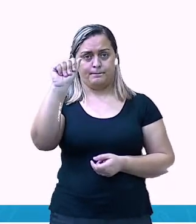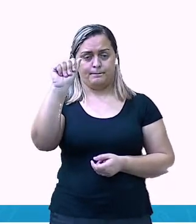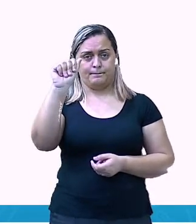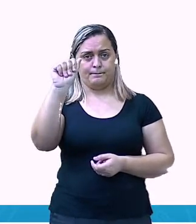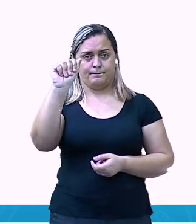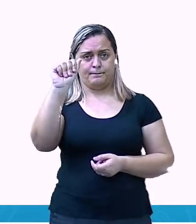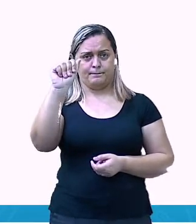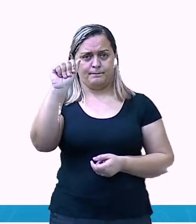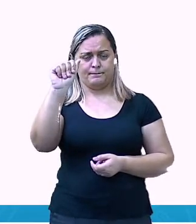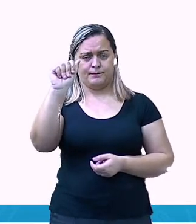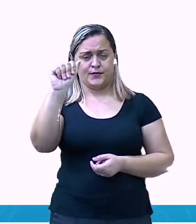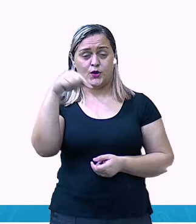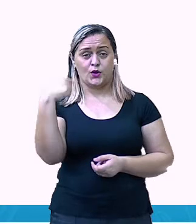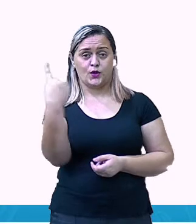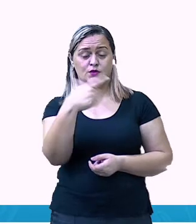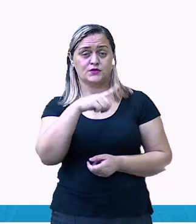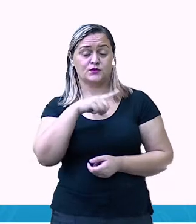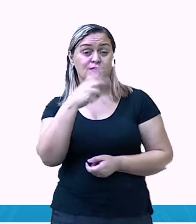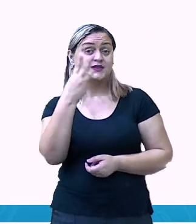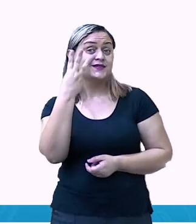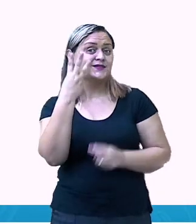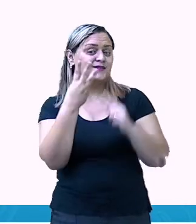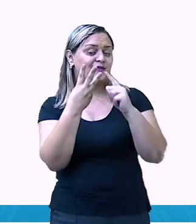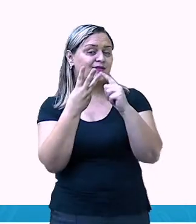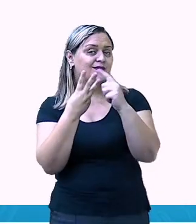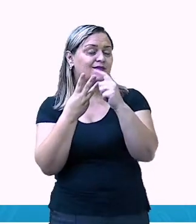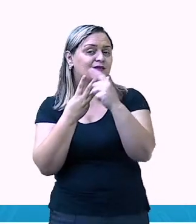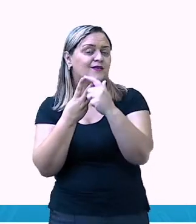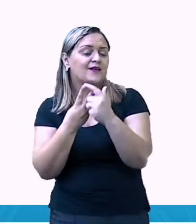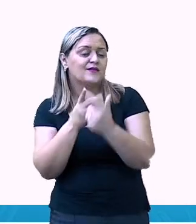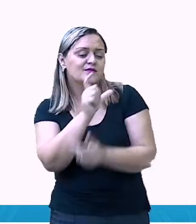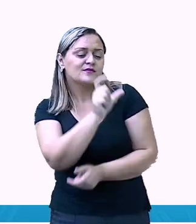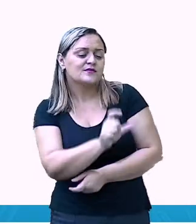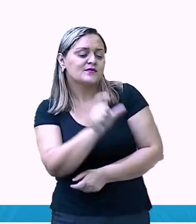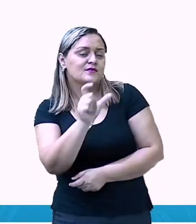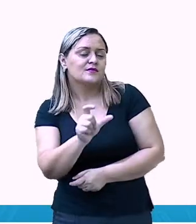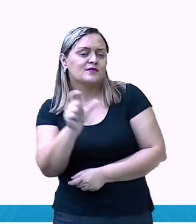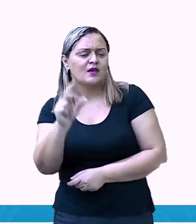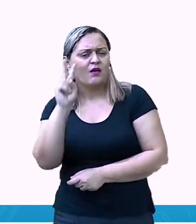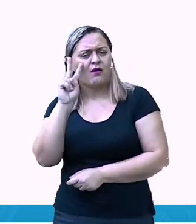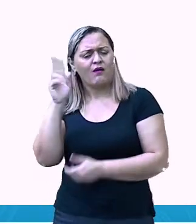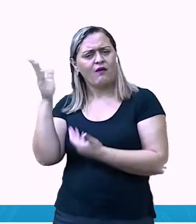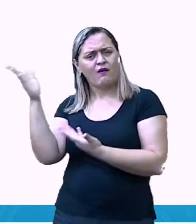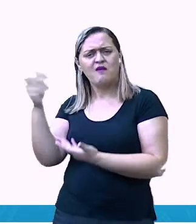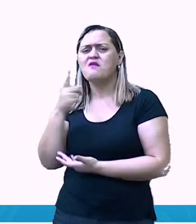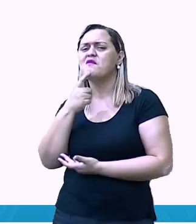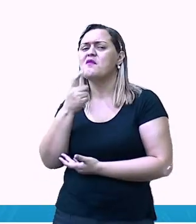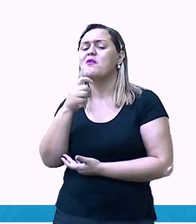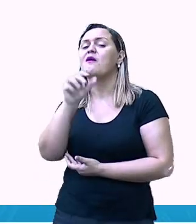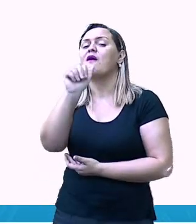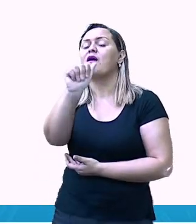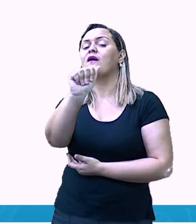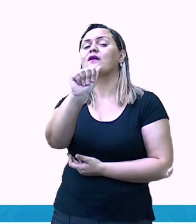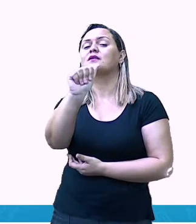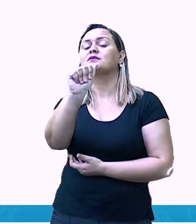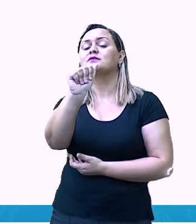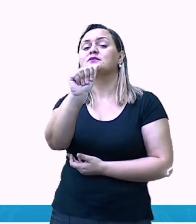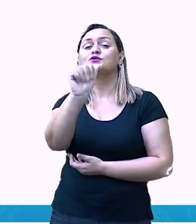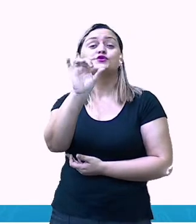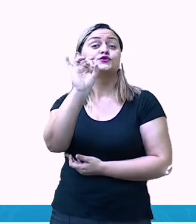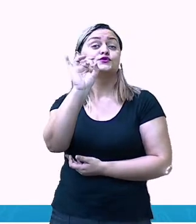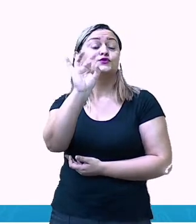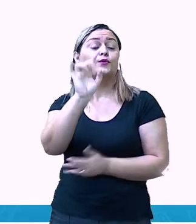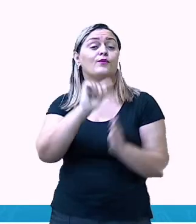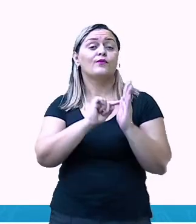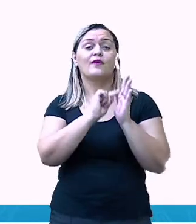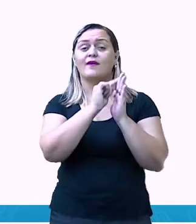Então, a gente tem 3 sílabas. Olha para a primeira sílaba que eu grifei de vermelho lá da palavra abelha. O A